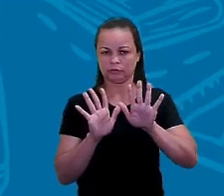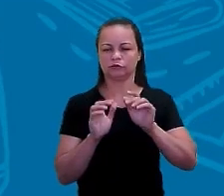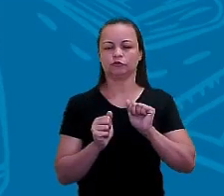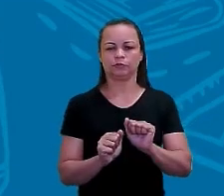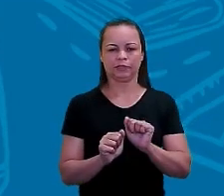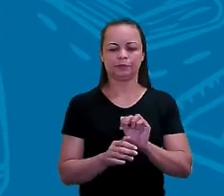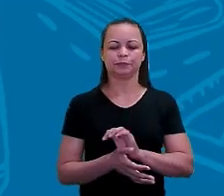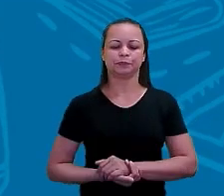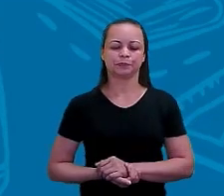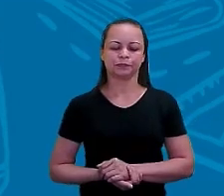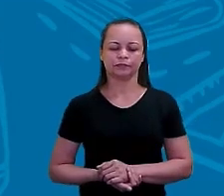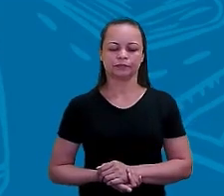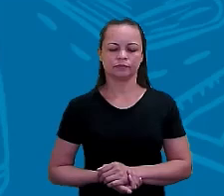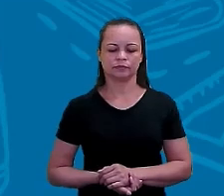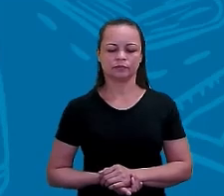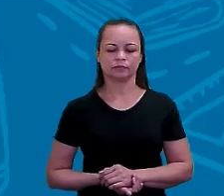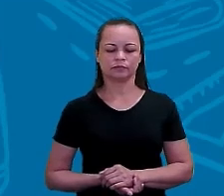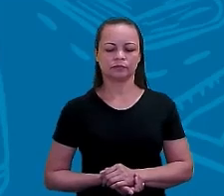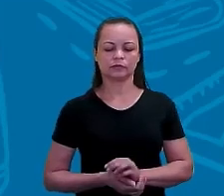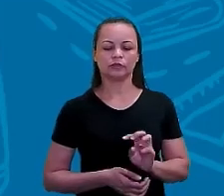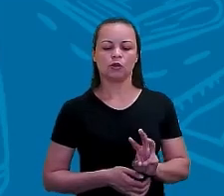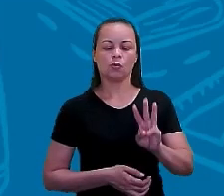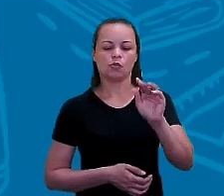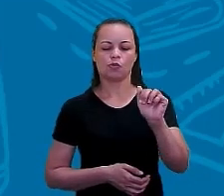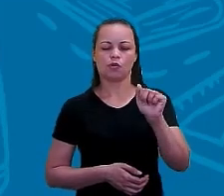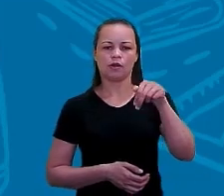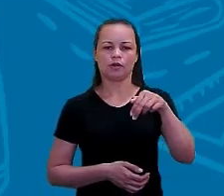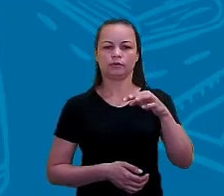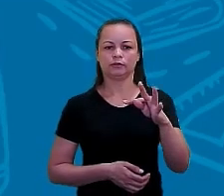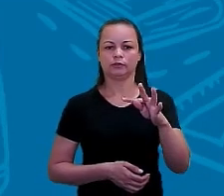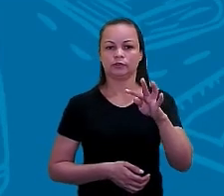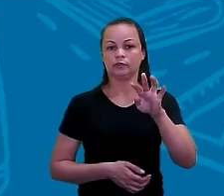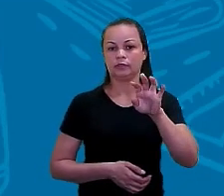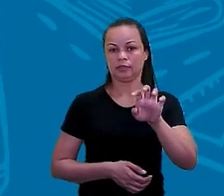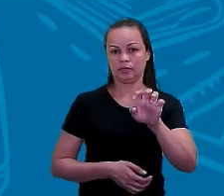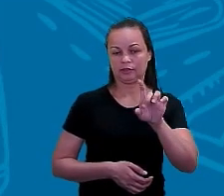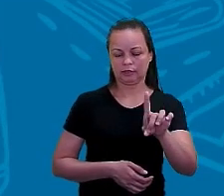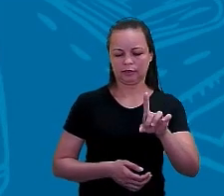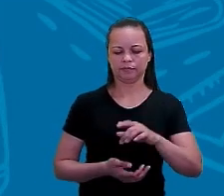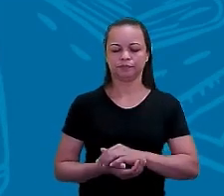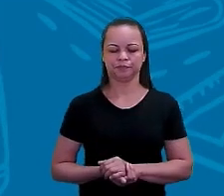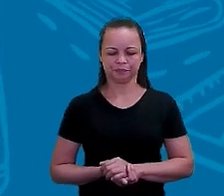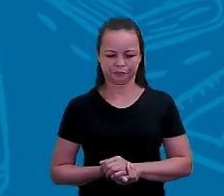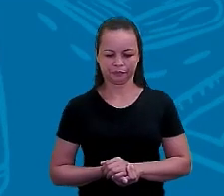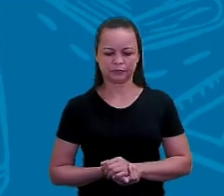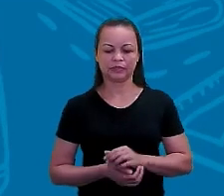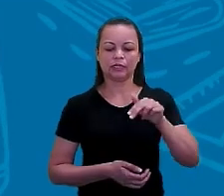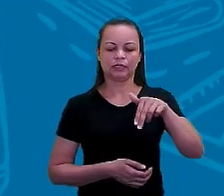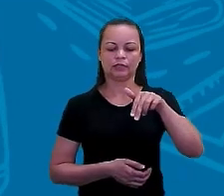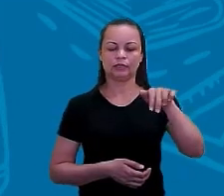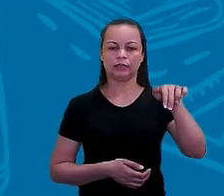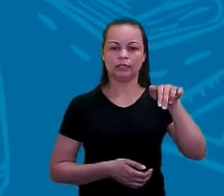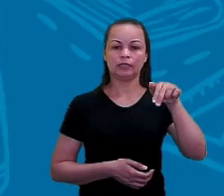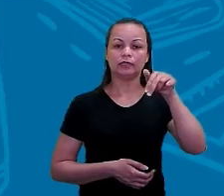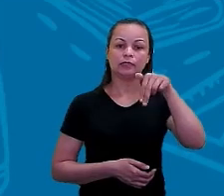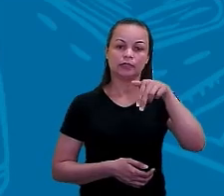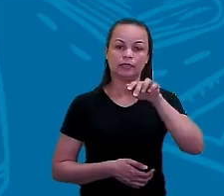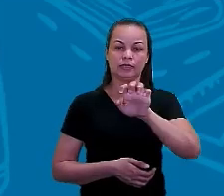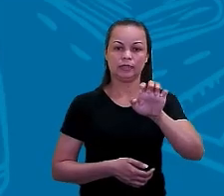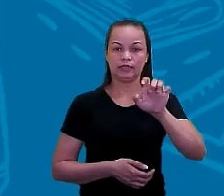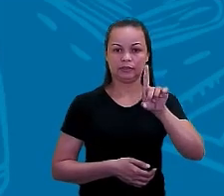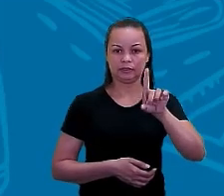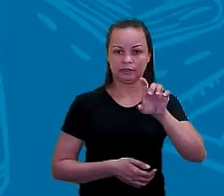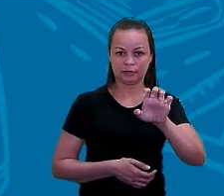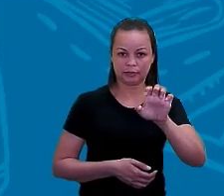pouco. Então, let's continue. Want, wanted, need, needed, and